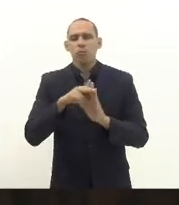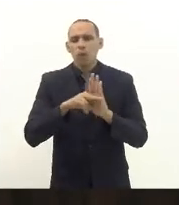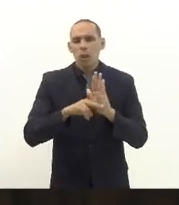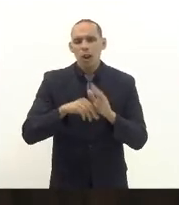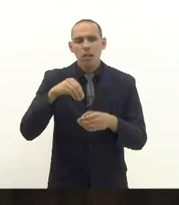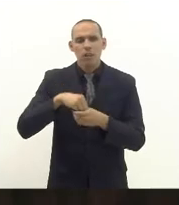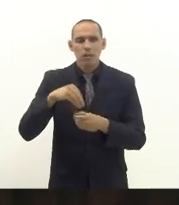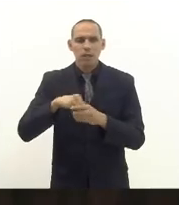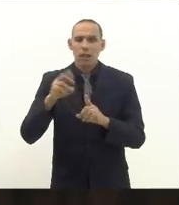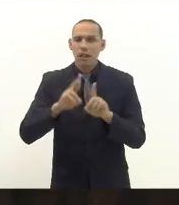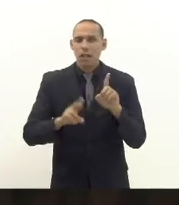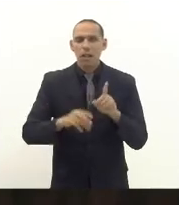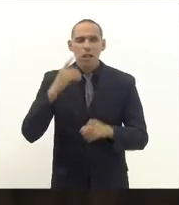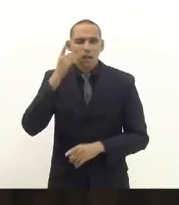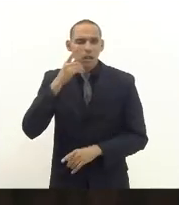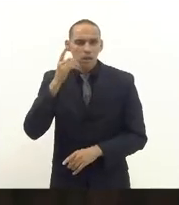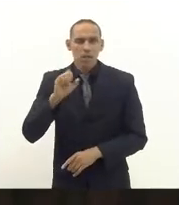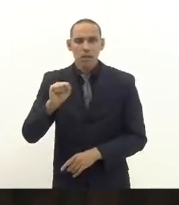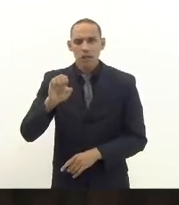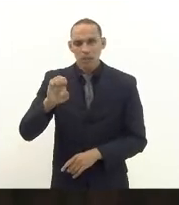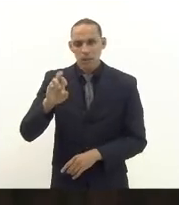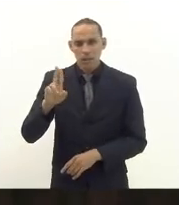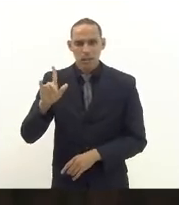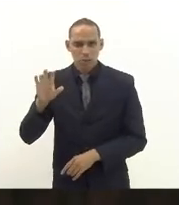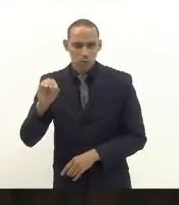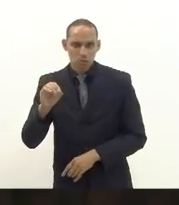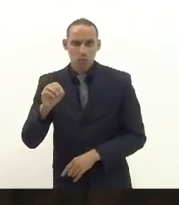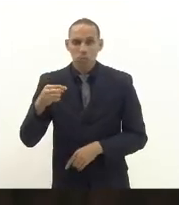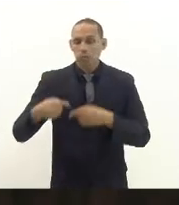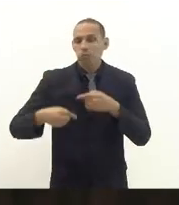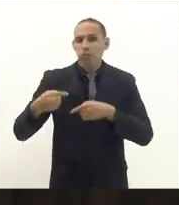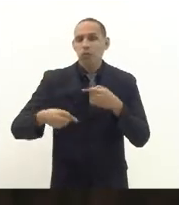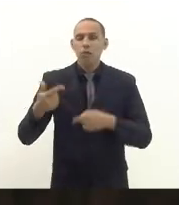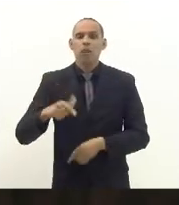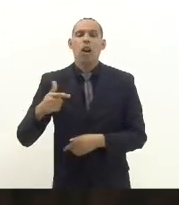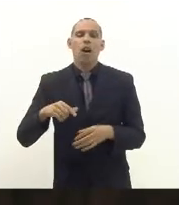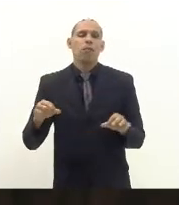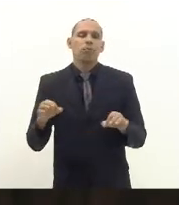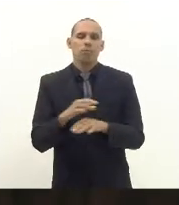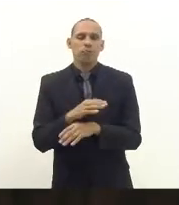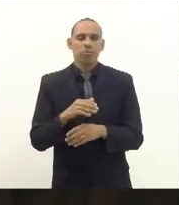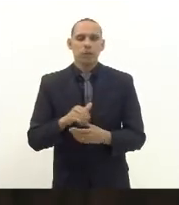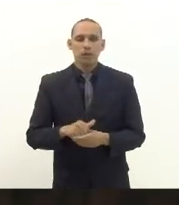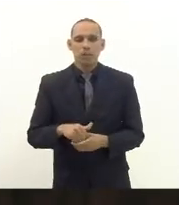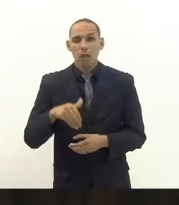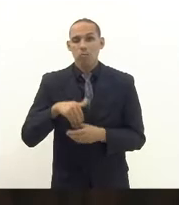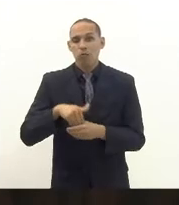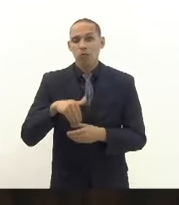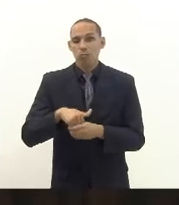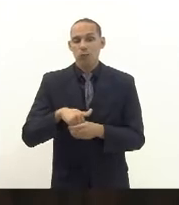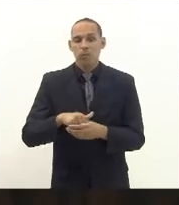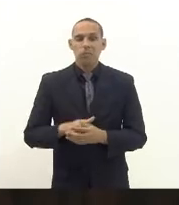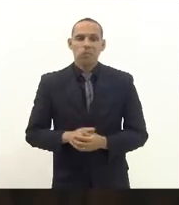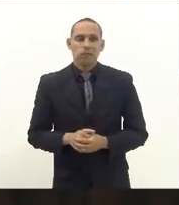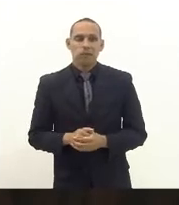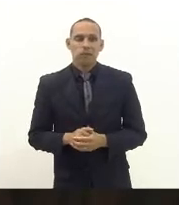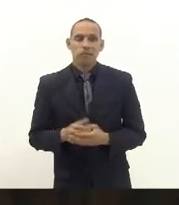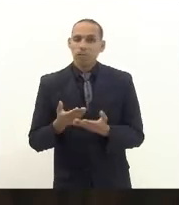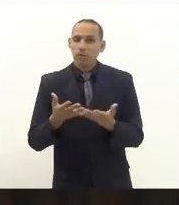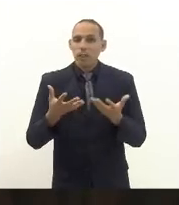ela tô Deputado Sérgio Fernandes em discussão 90 de inteiro discute-se a discussão e votação